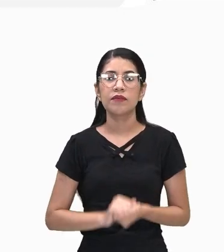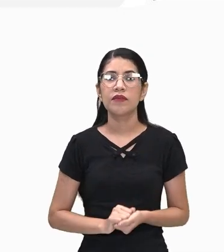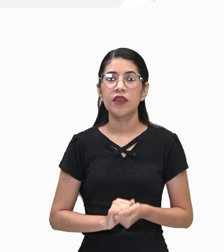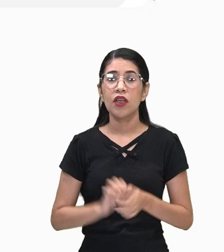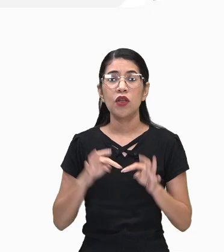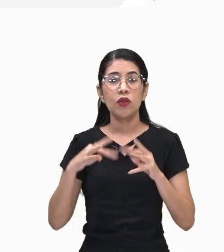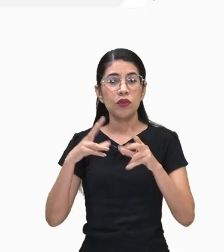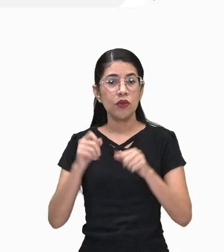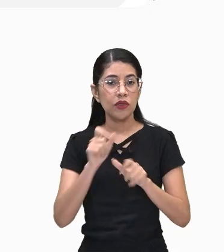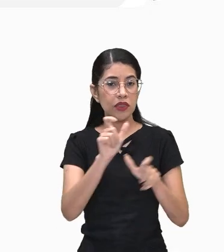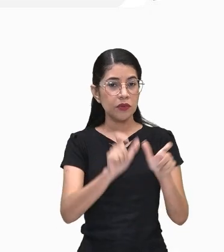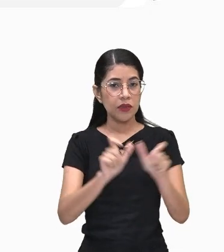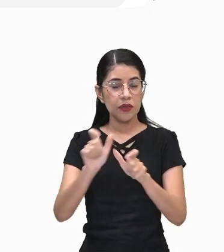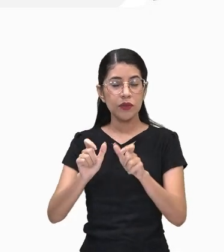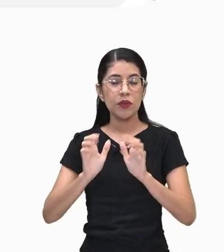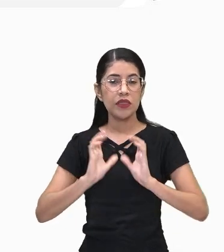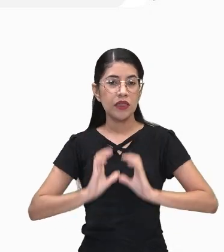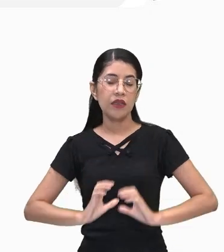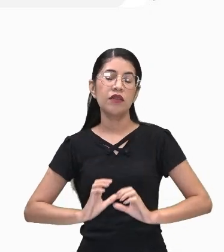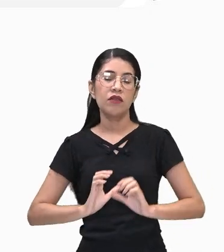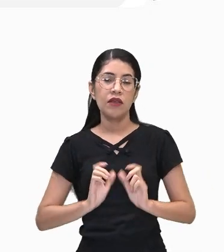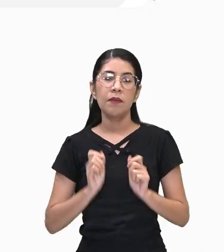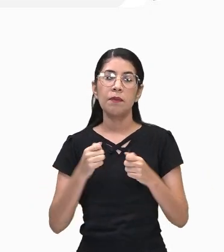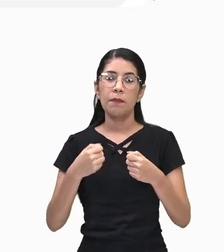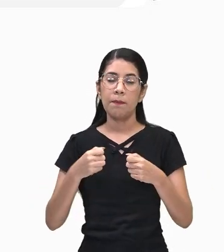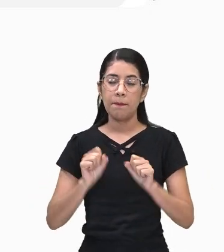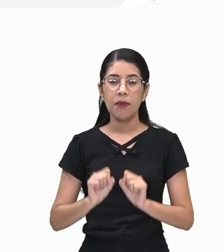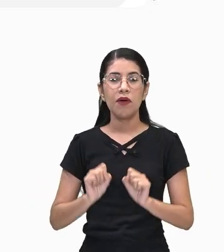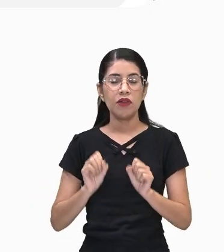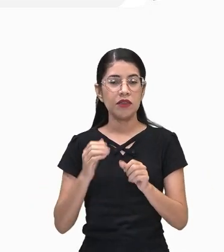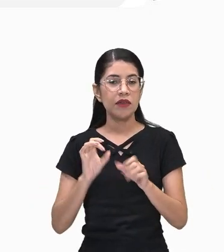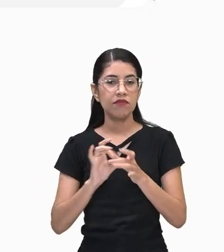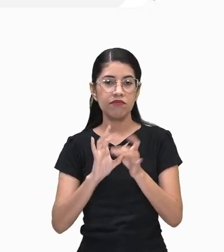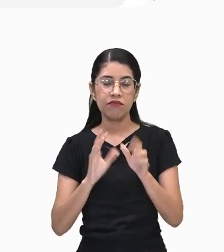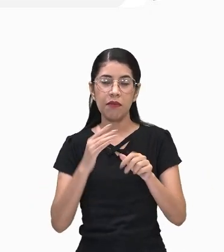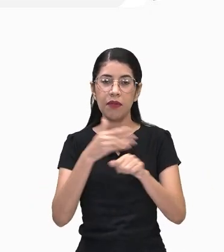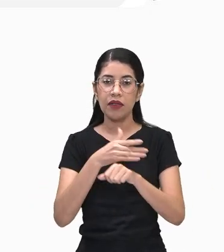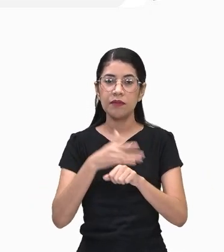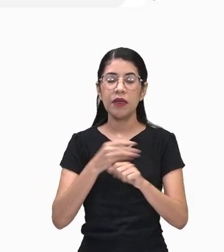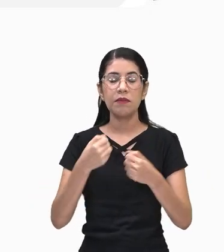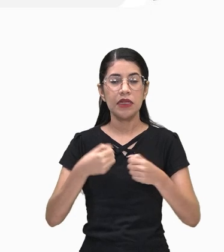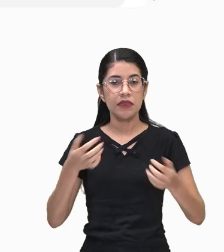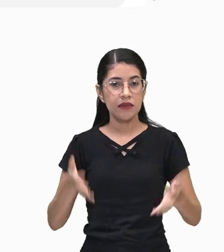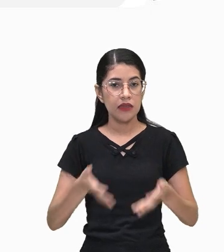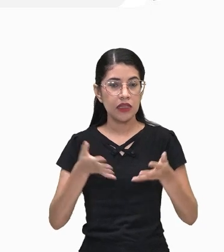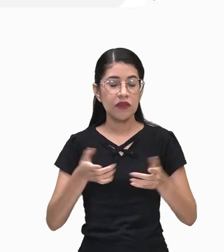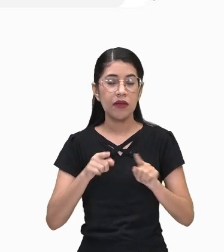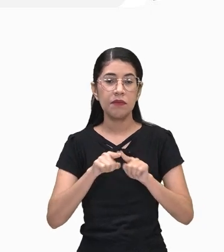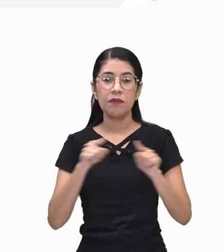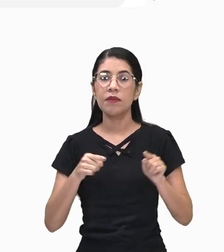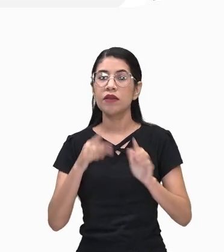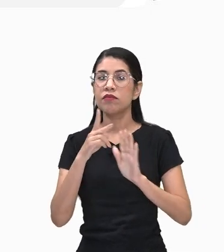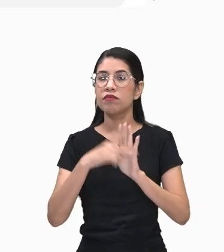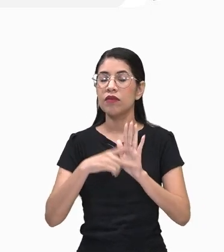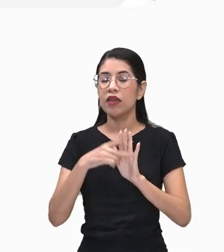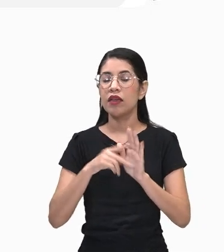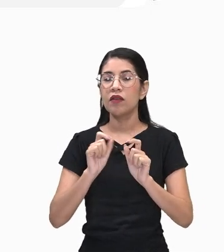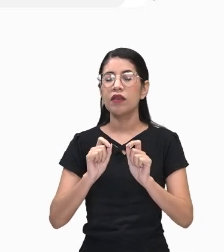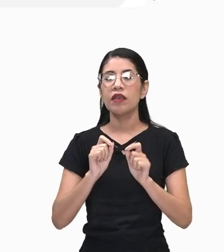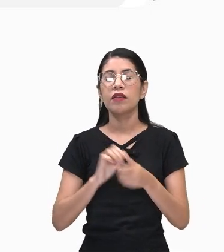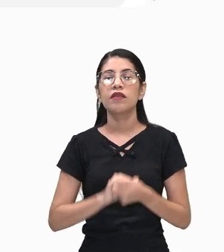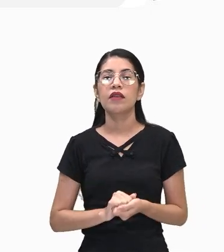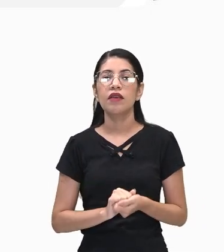da população, ela deve ser estimulada, ela deve ser, mas o plano diretor ele vai ser conduzido pelo